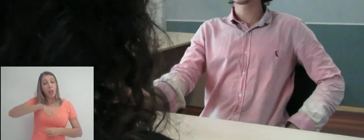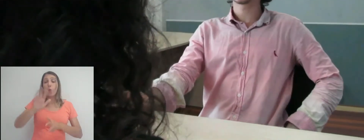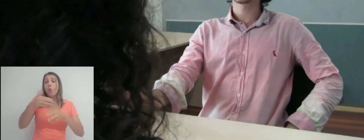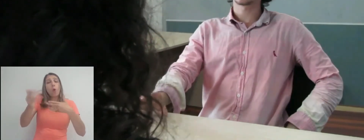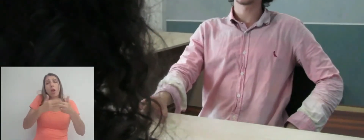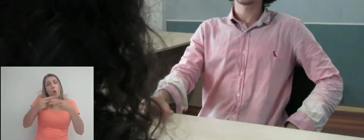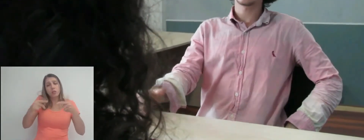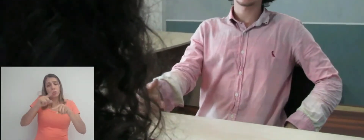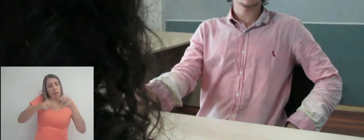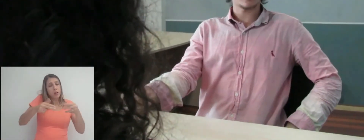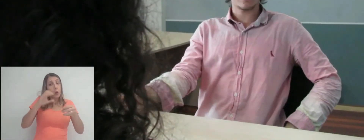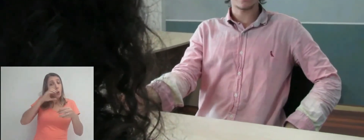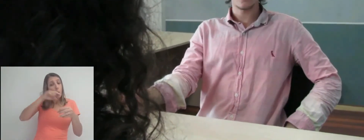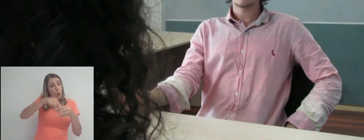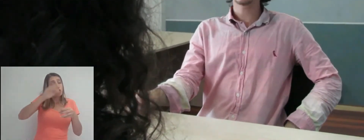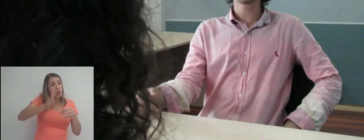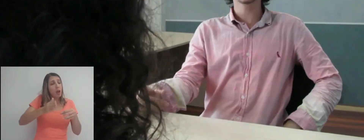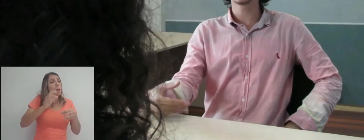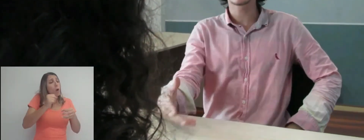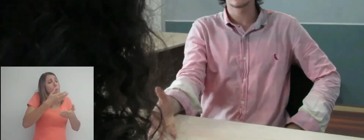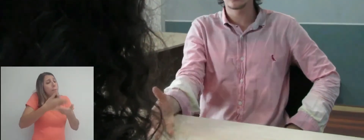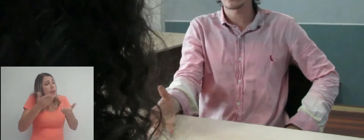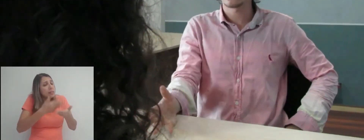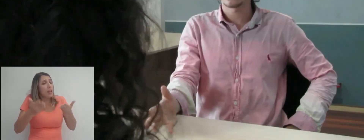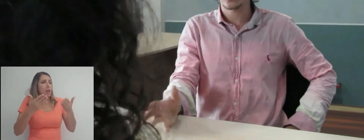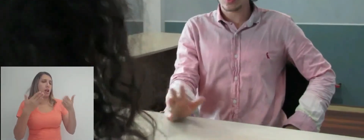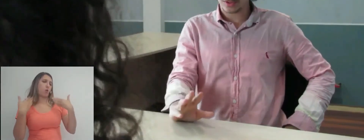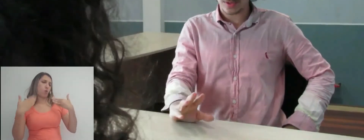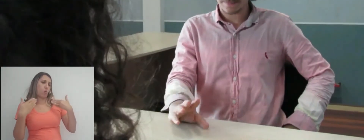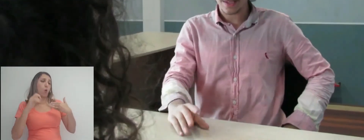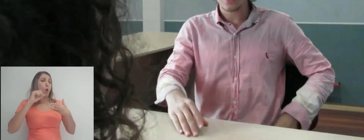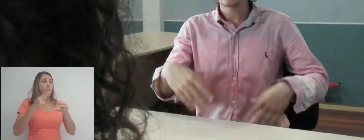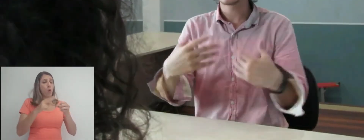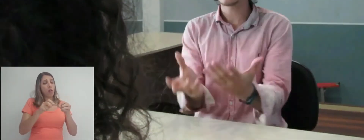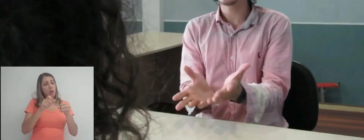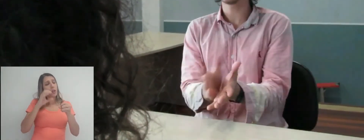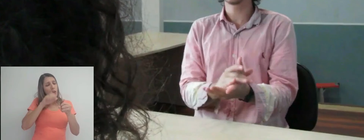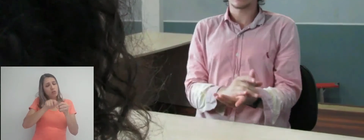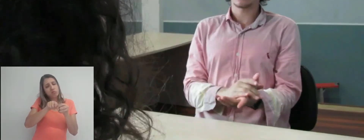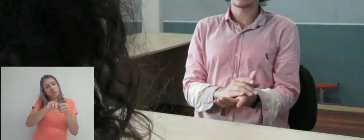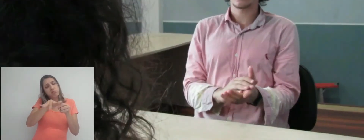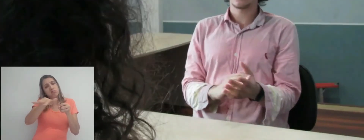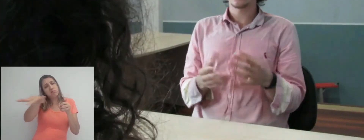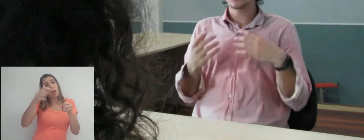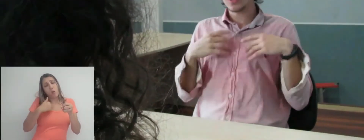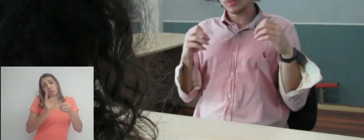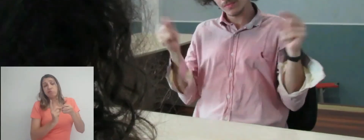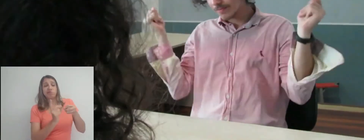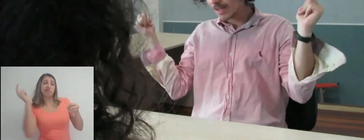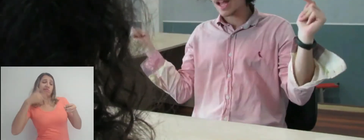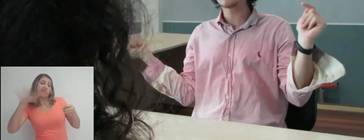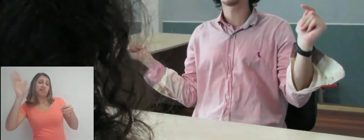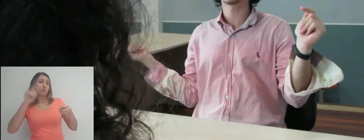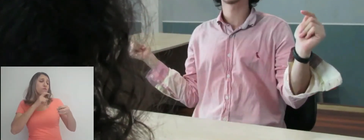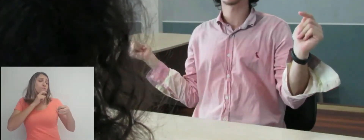Os corpos que já se encontram com uma temperatura elevada podem perder calor, isto é, cedê-lo à vizinhança. Sou